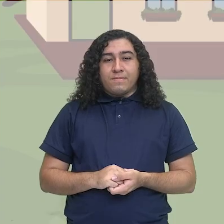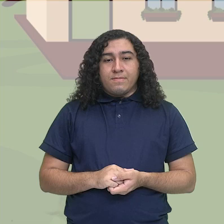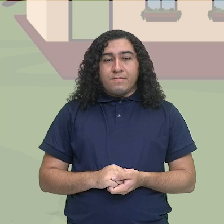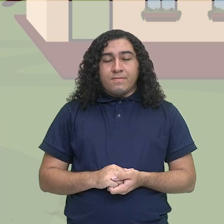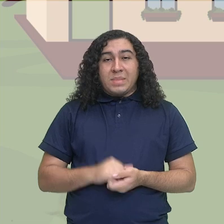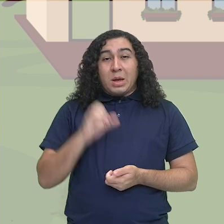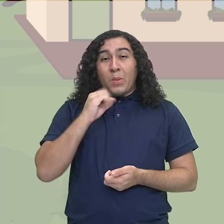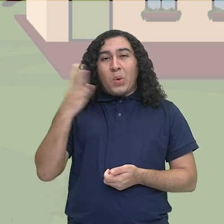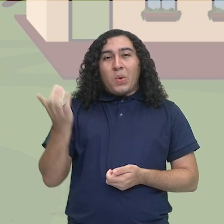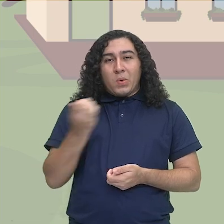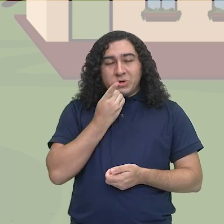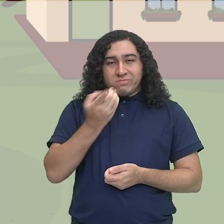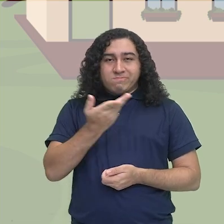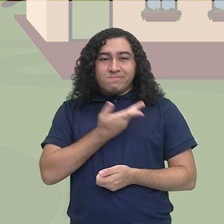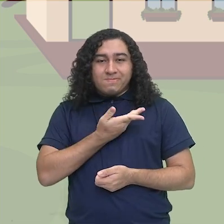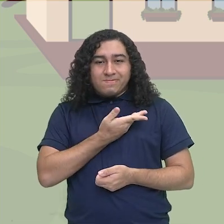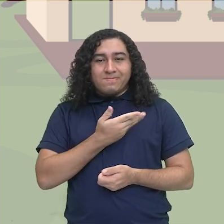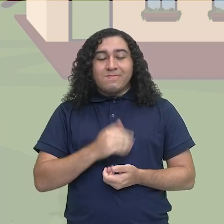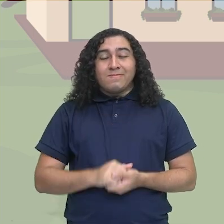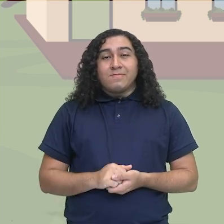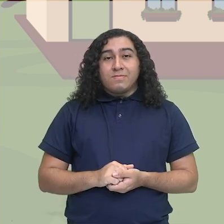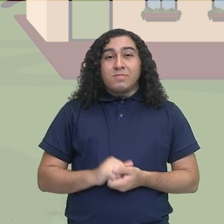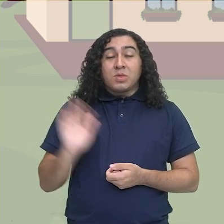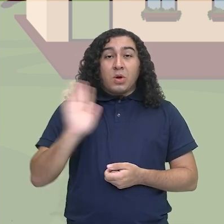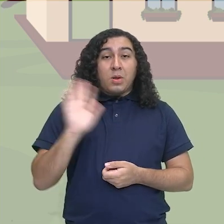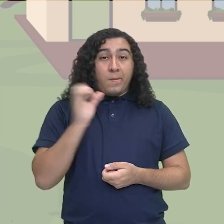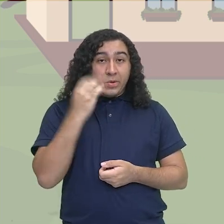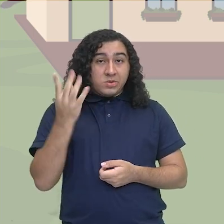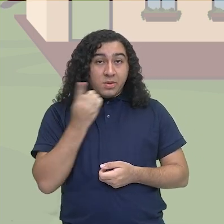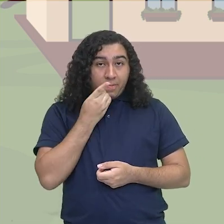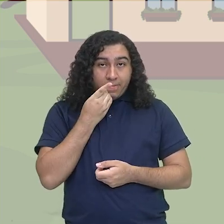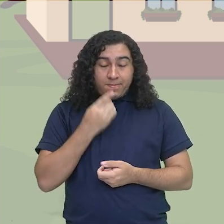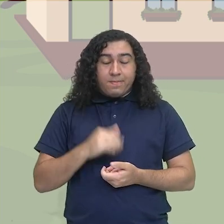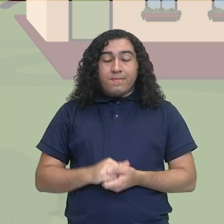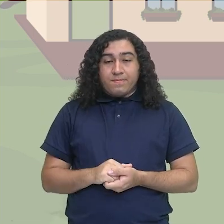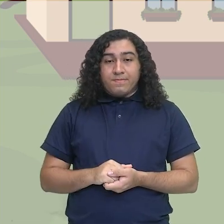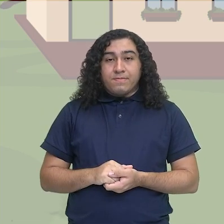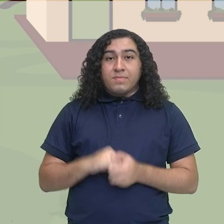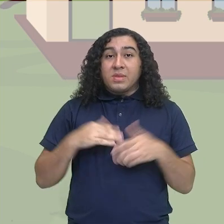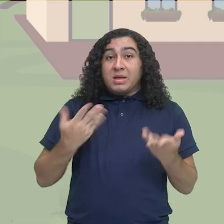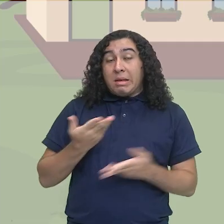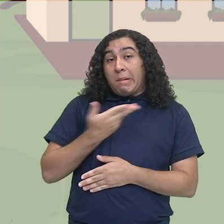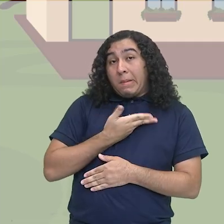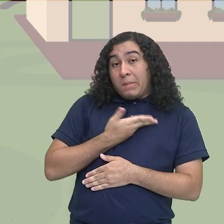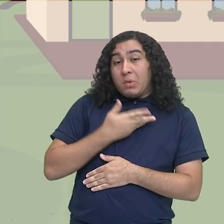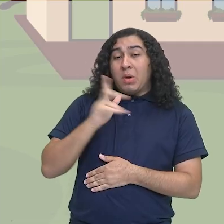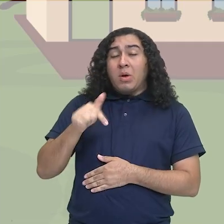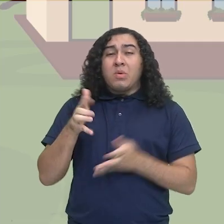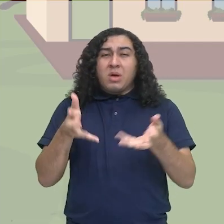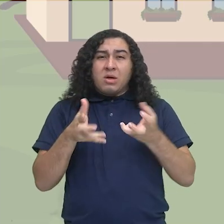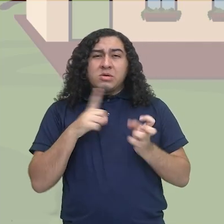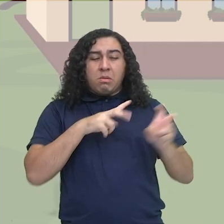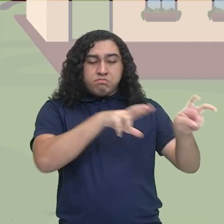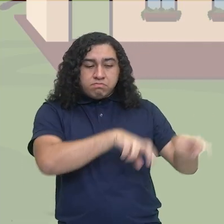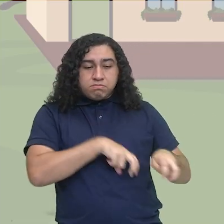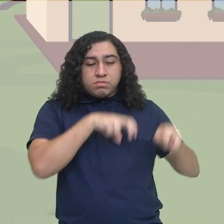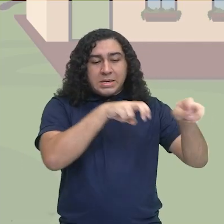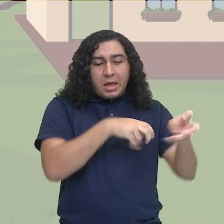Bom dia, compadre. Olá, bom dia! Compadre, estou querendo plantar minha